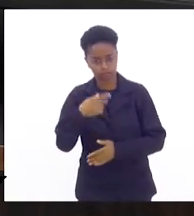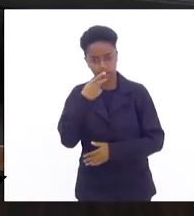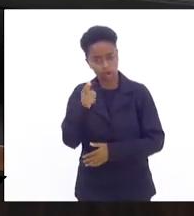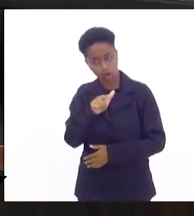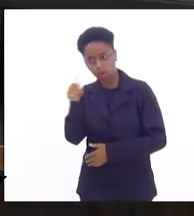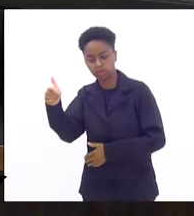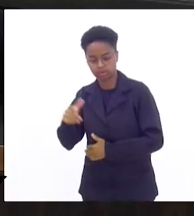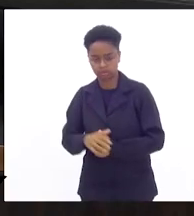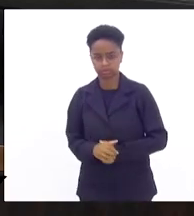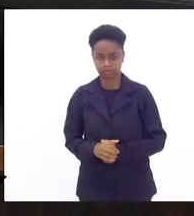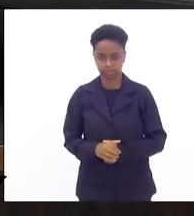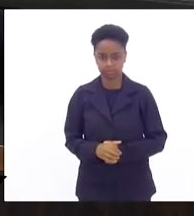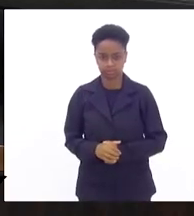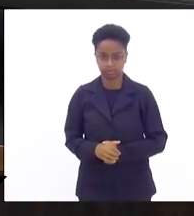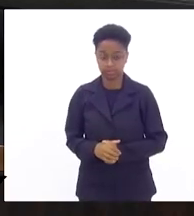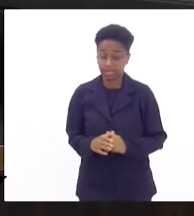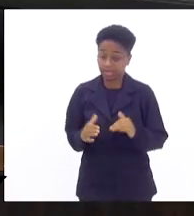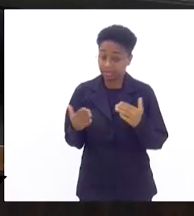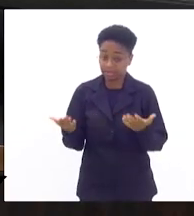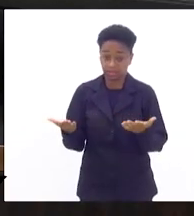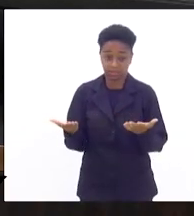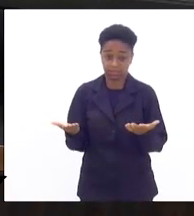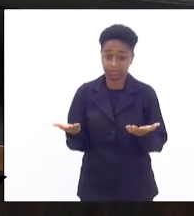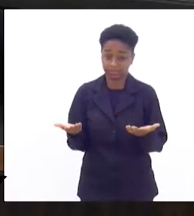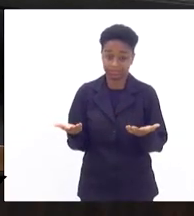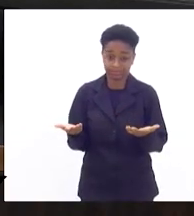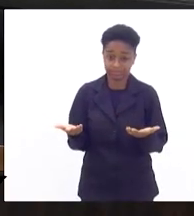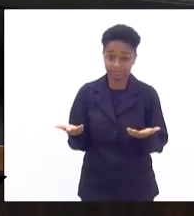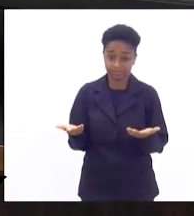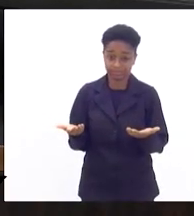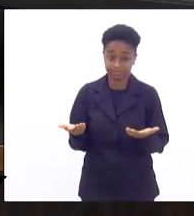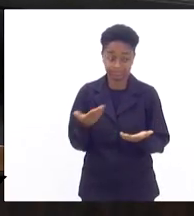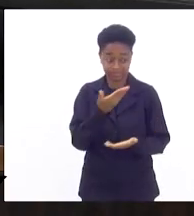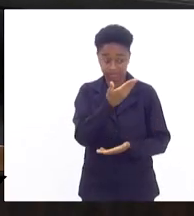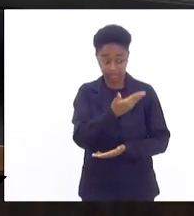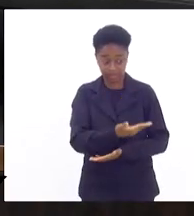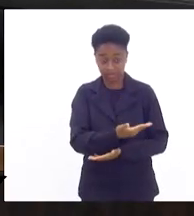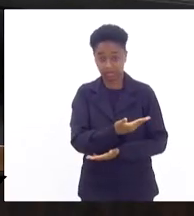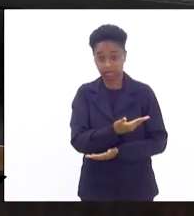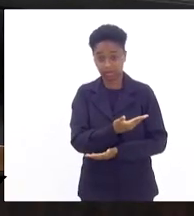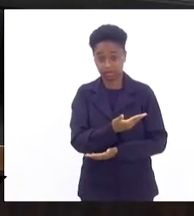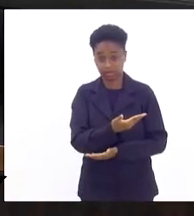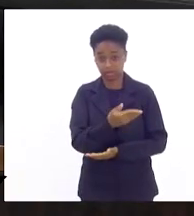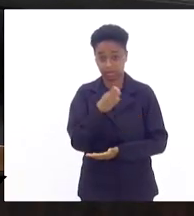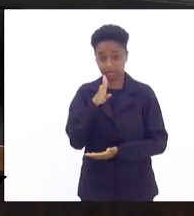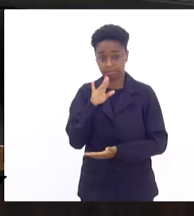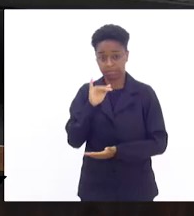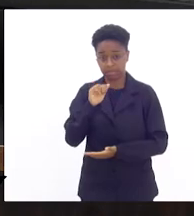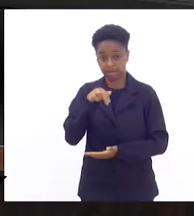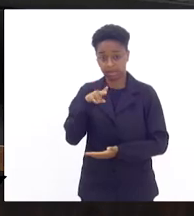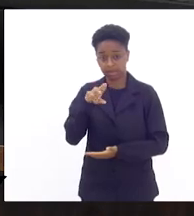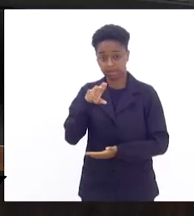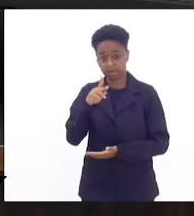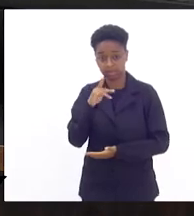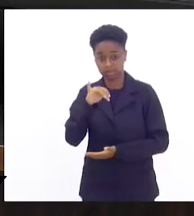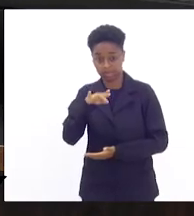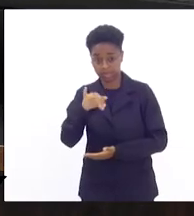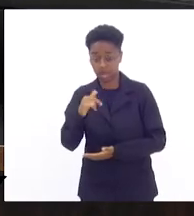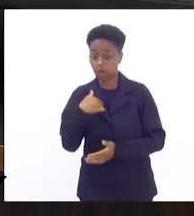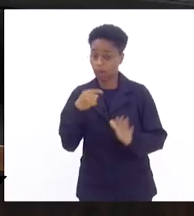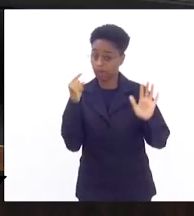outra. Então, doutor Fabiano, o doutor Bianchini, pergunta ao